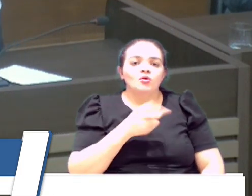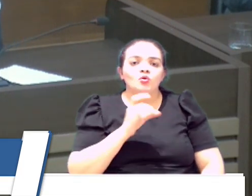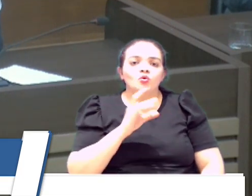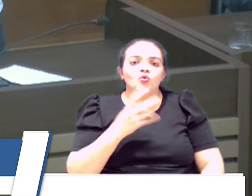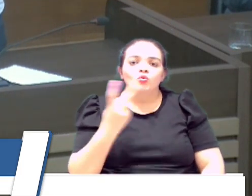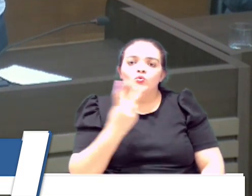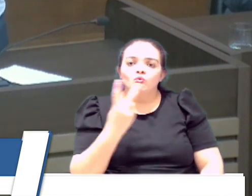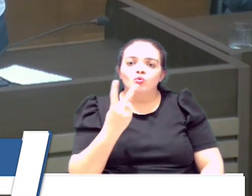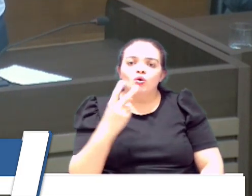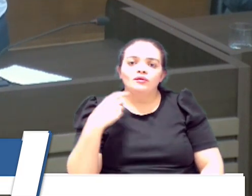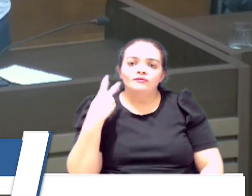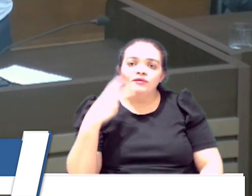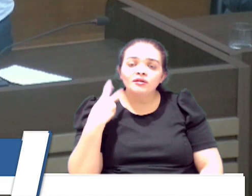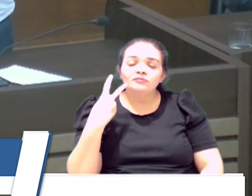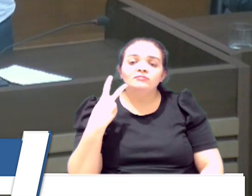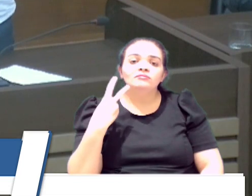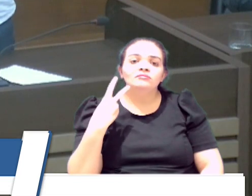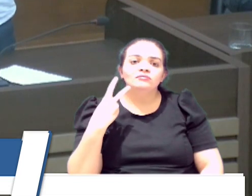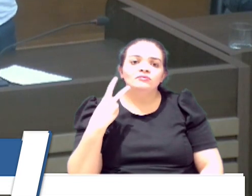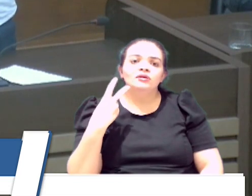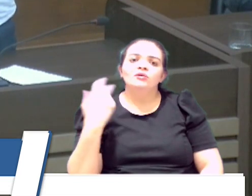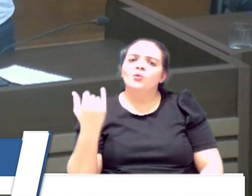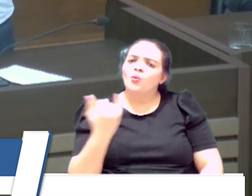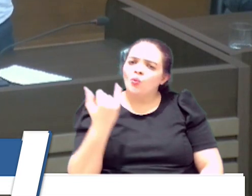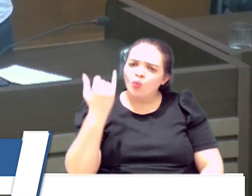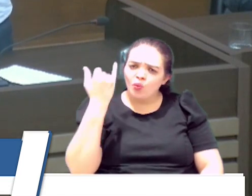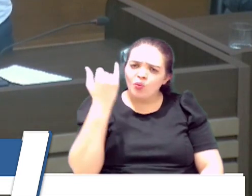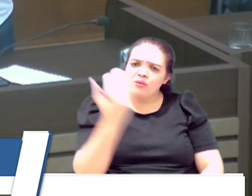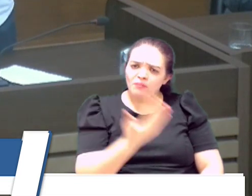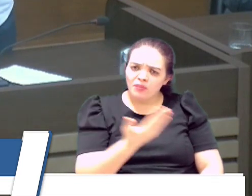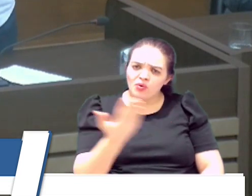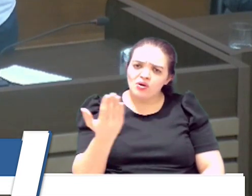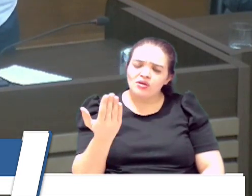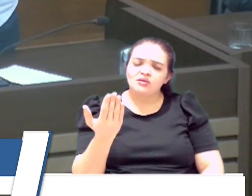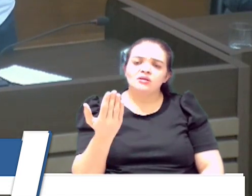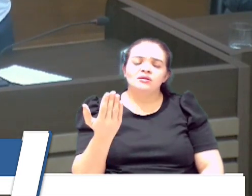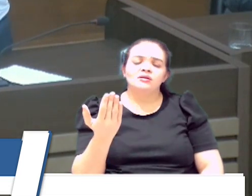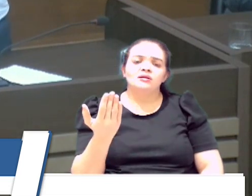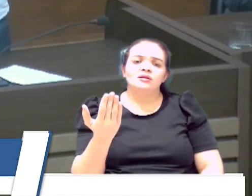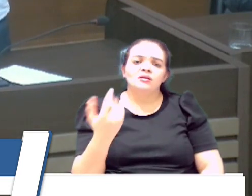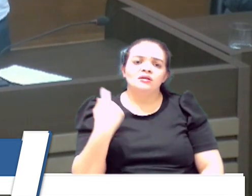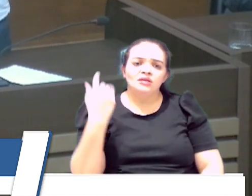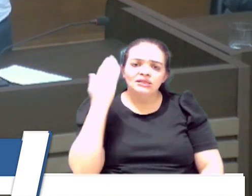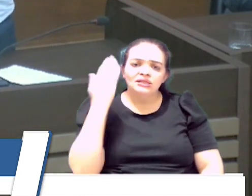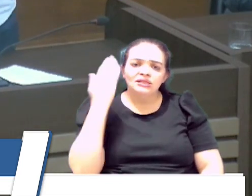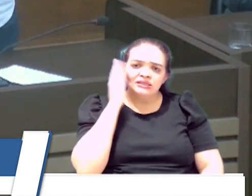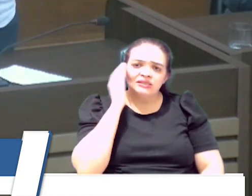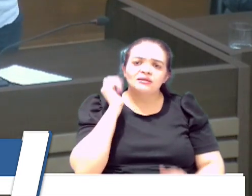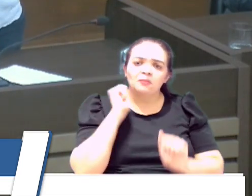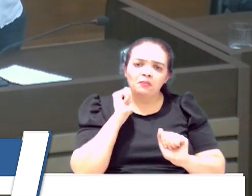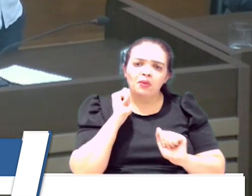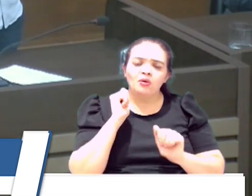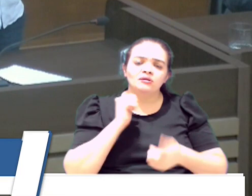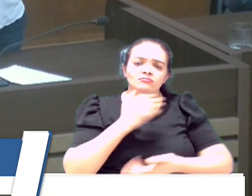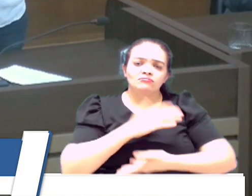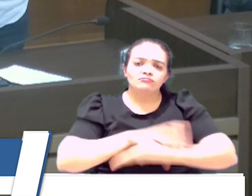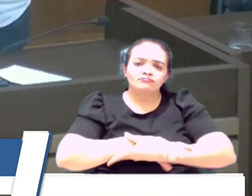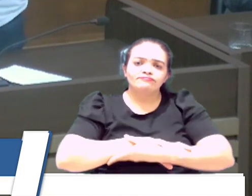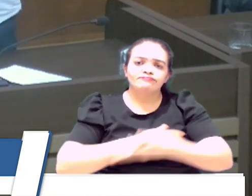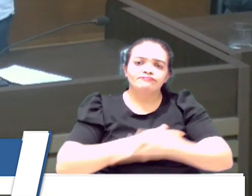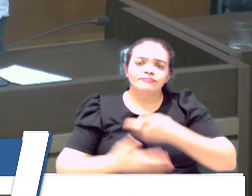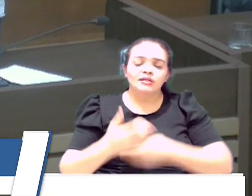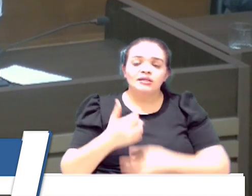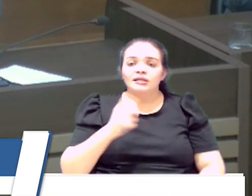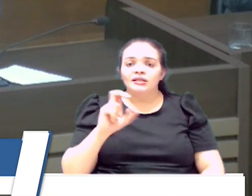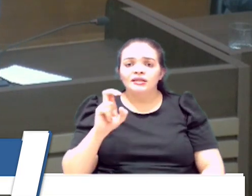2 vereadores, muito importantes, que são aqueles que, como o Enor fala, a gente sabe que a gente pode contar. Mas que pena que de 15